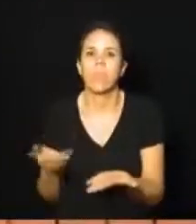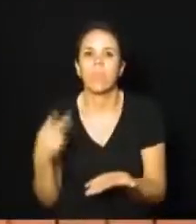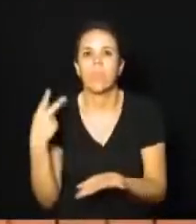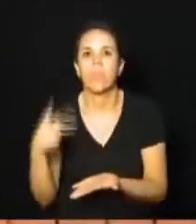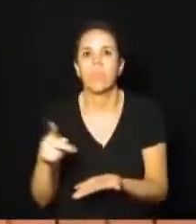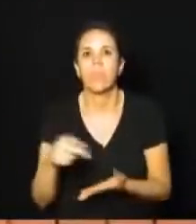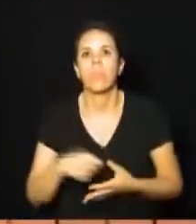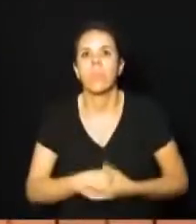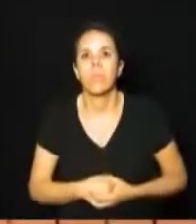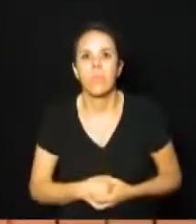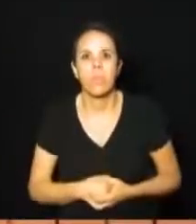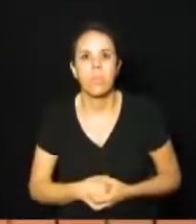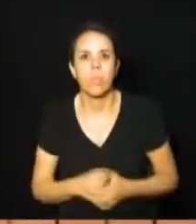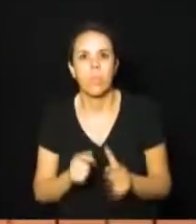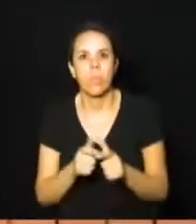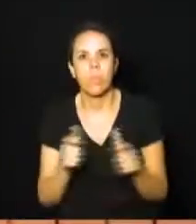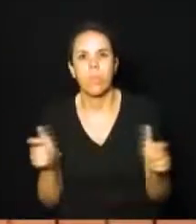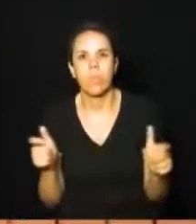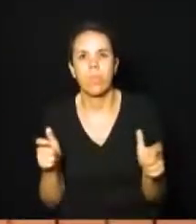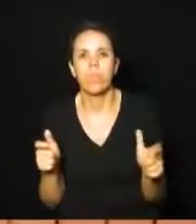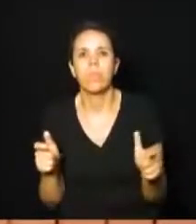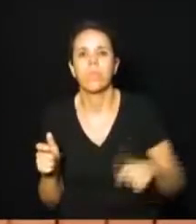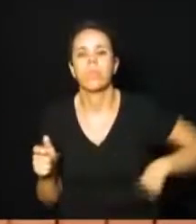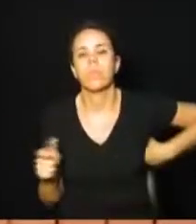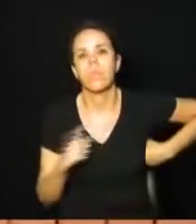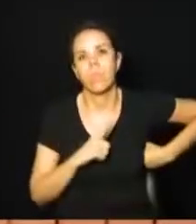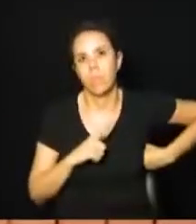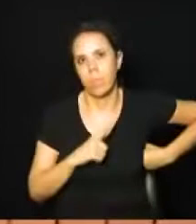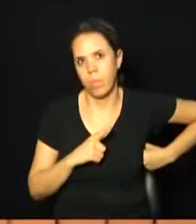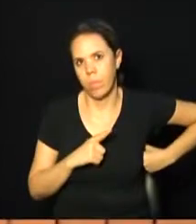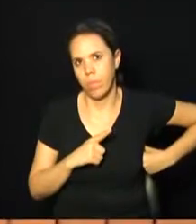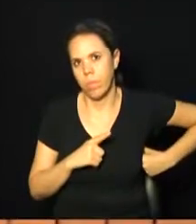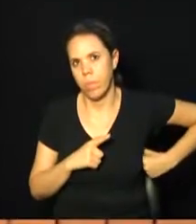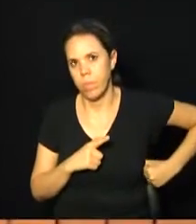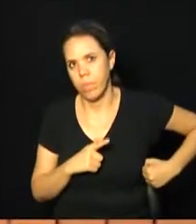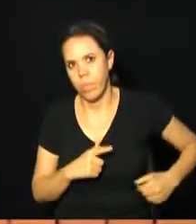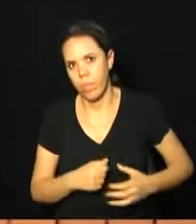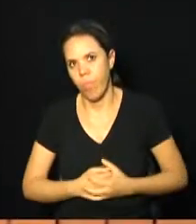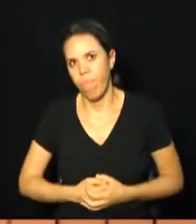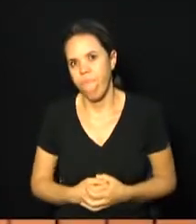deles é imensa, né? Para garantir